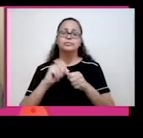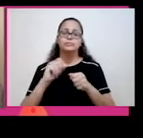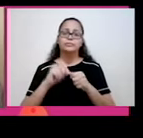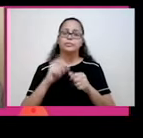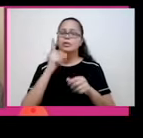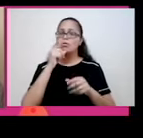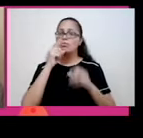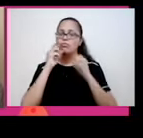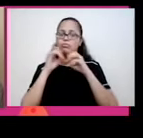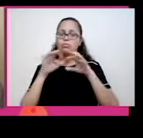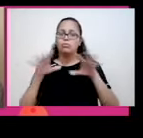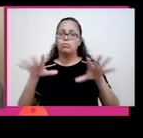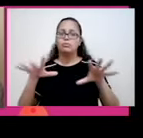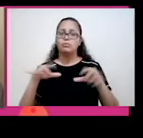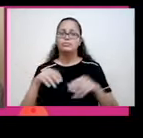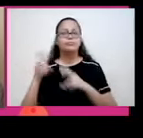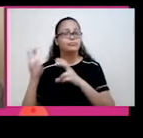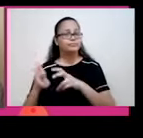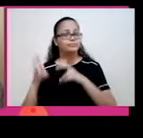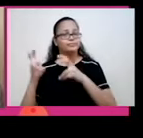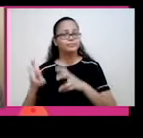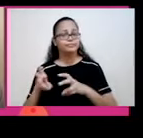da irrigação, certo?